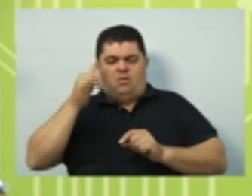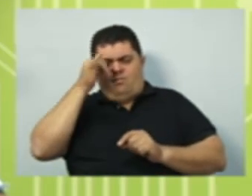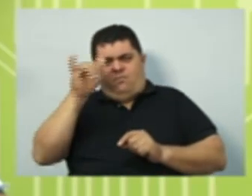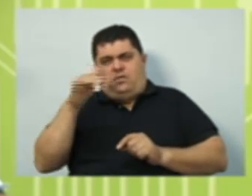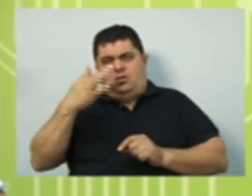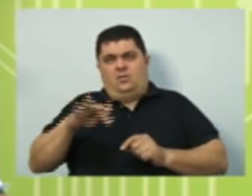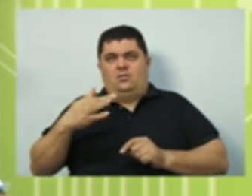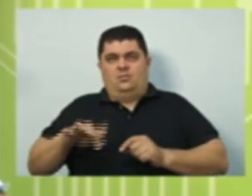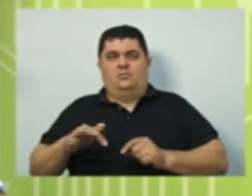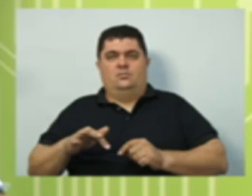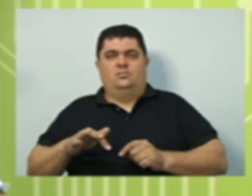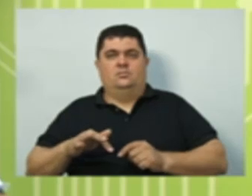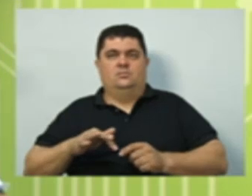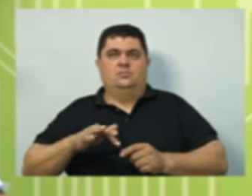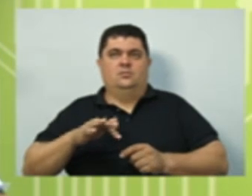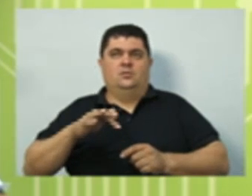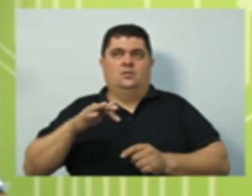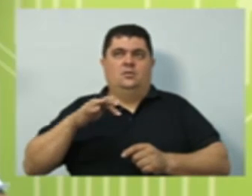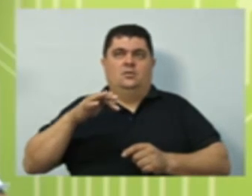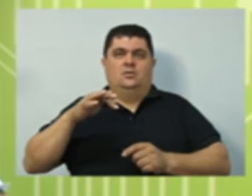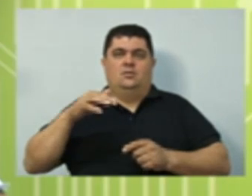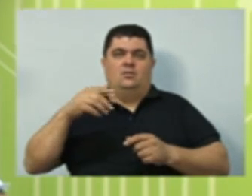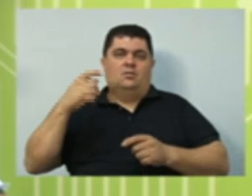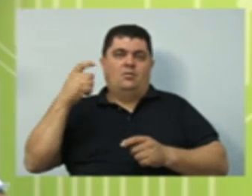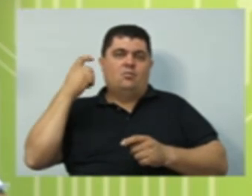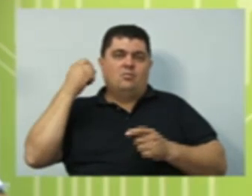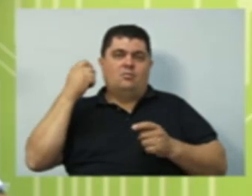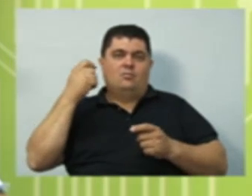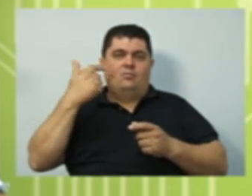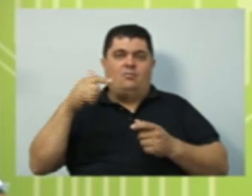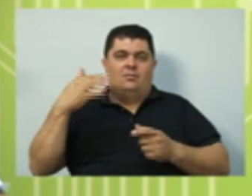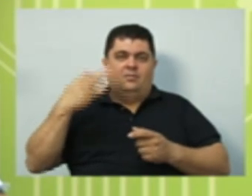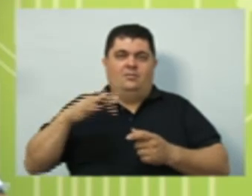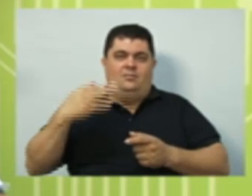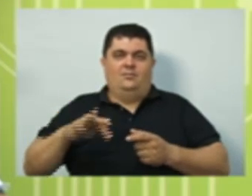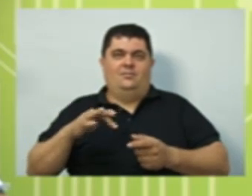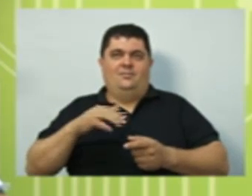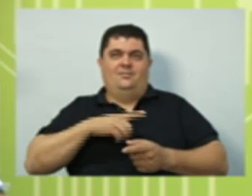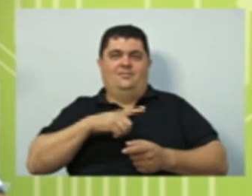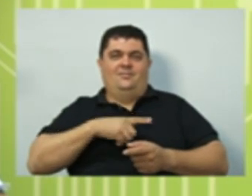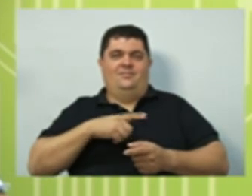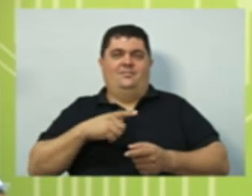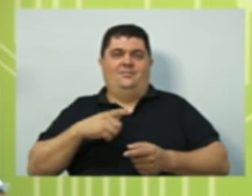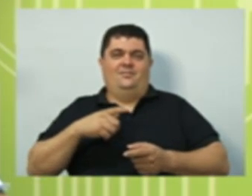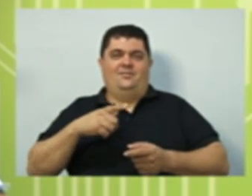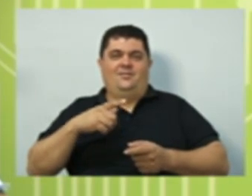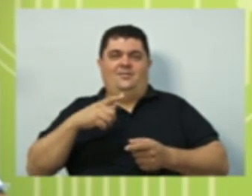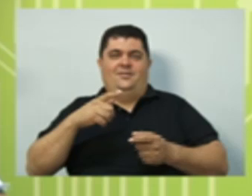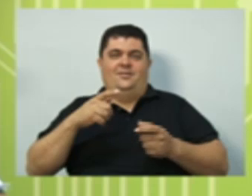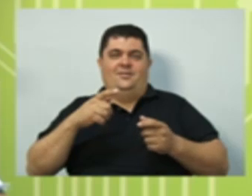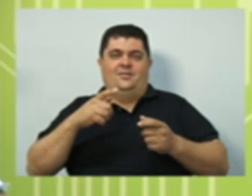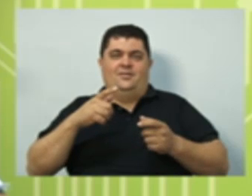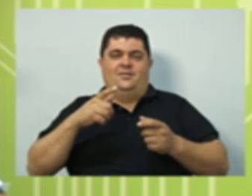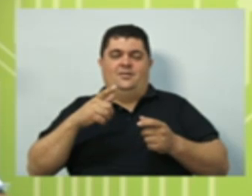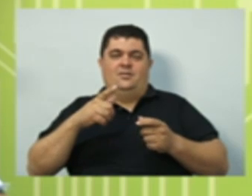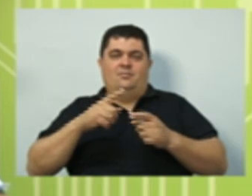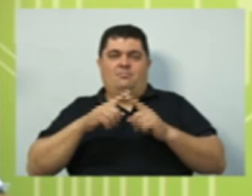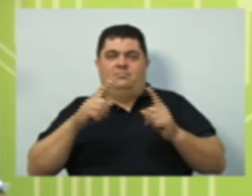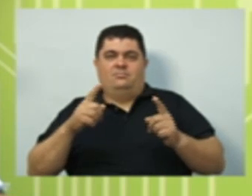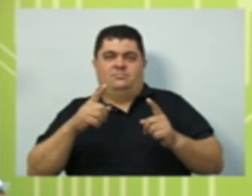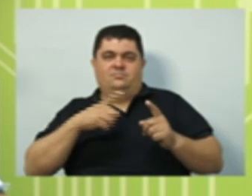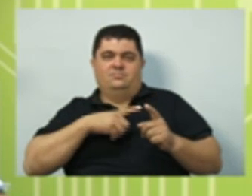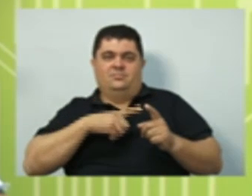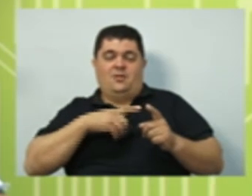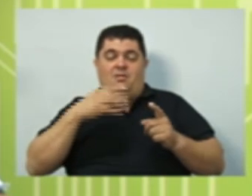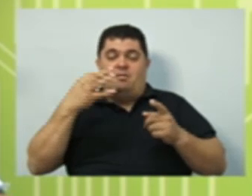e busca o prazer. Furar a orelha dói. Mas, por causa de uma ideia de